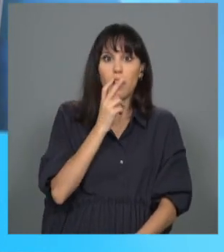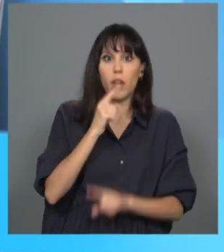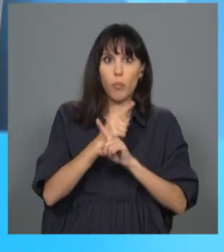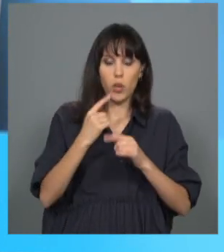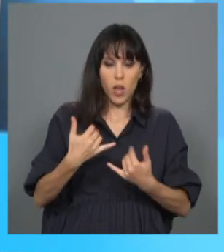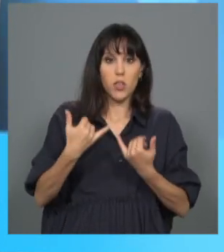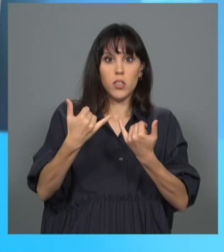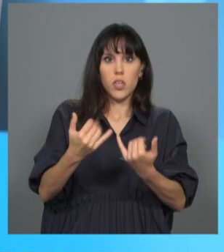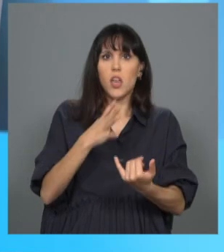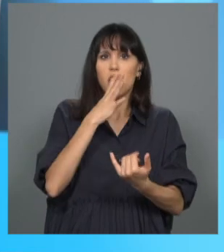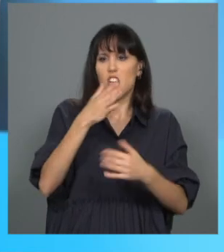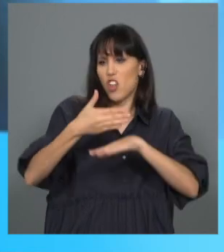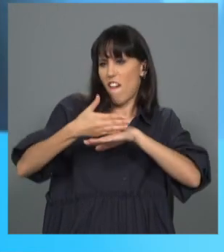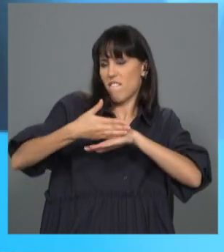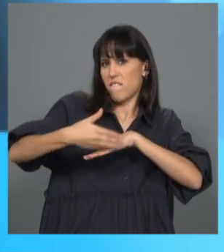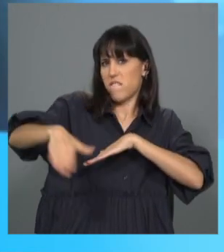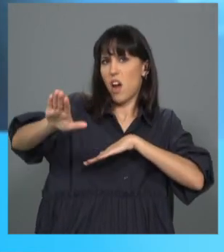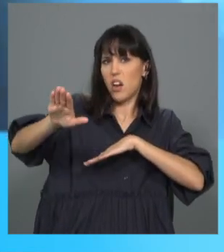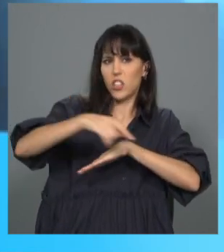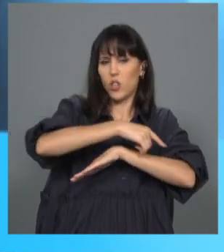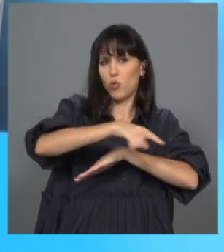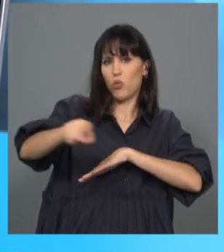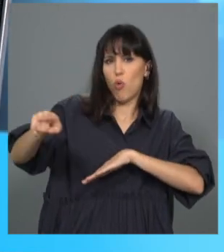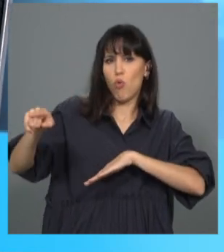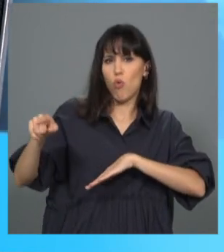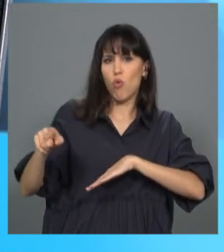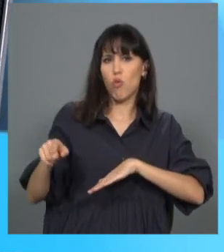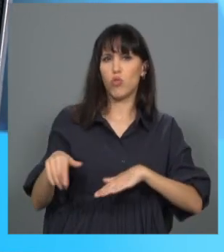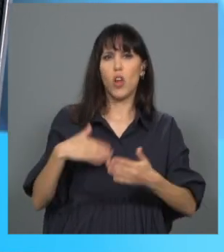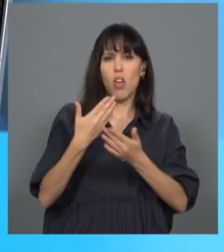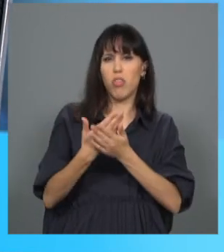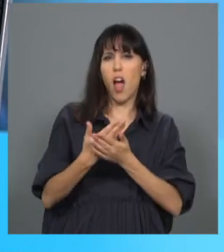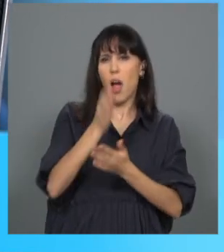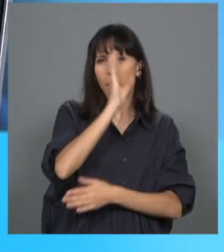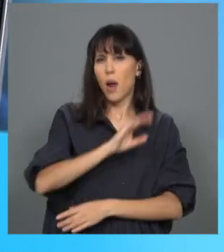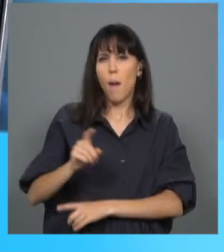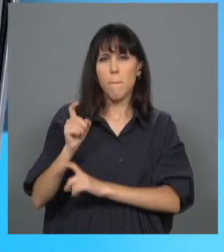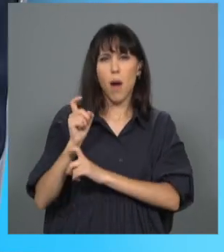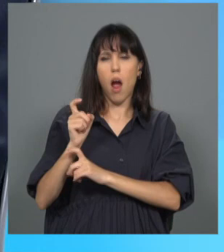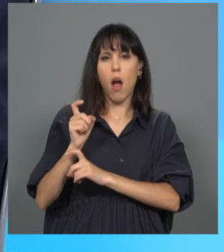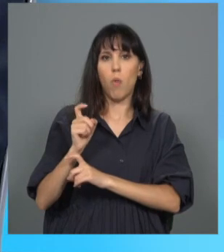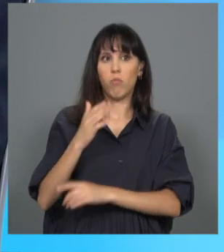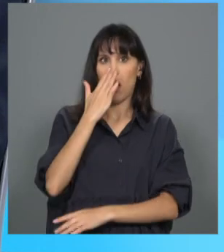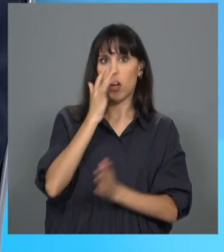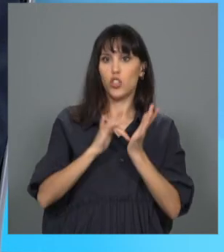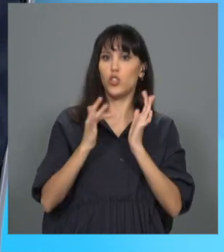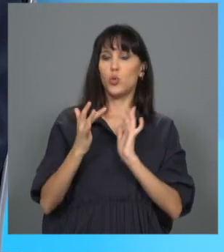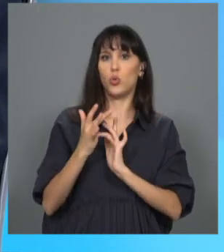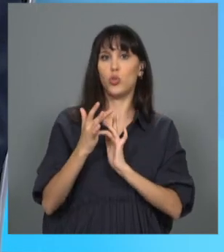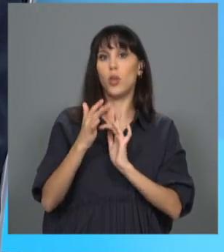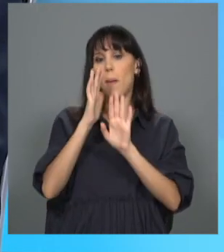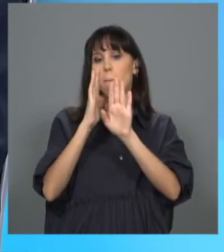seguir, afastai-vos de mim todos os que praticais a iniquidade. Como se Jesus estivesse do outro